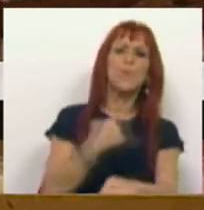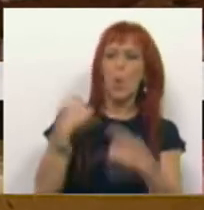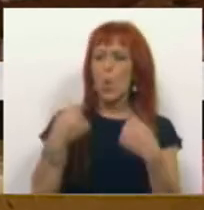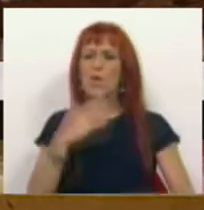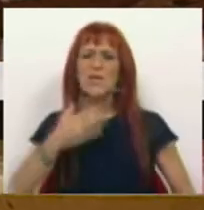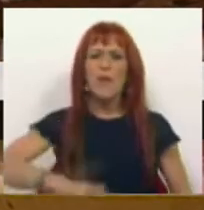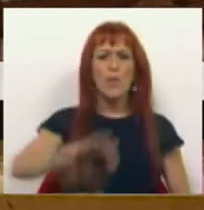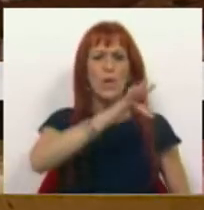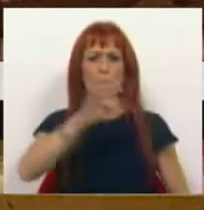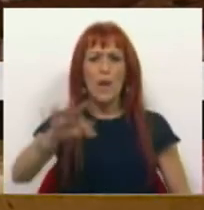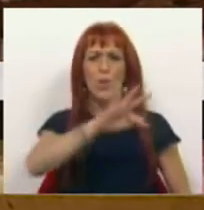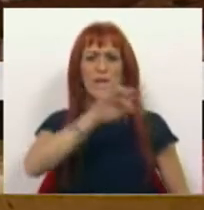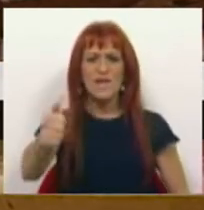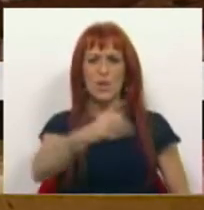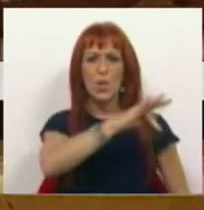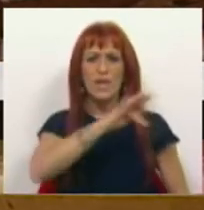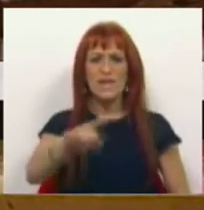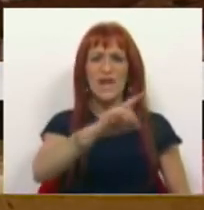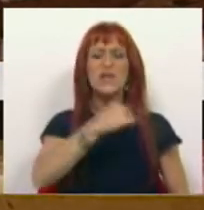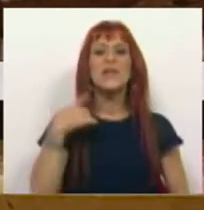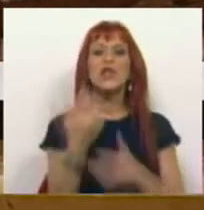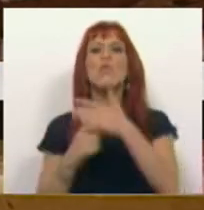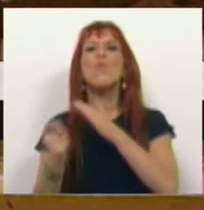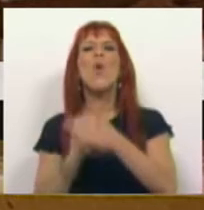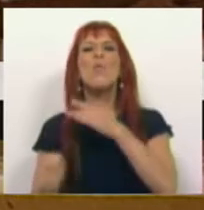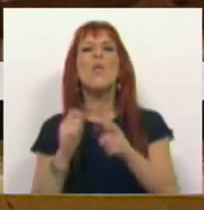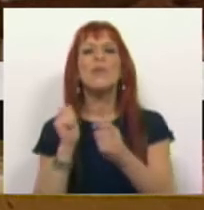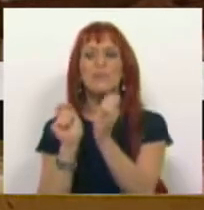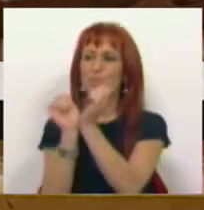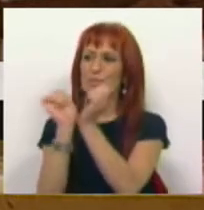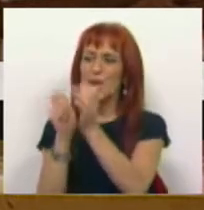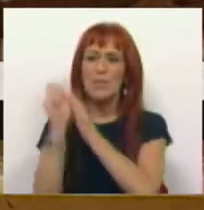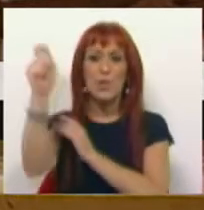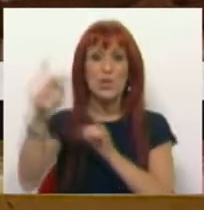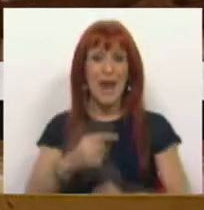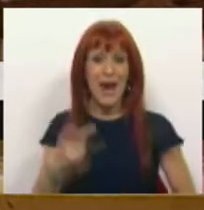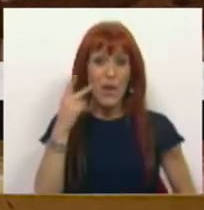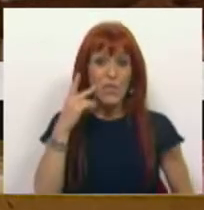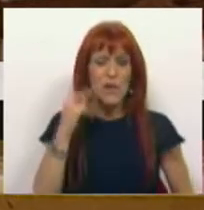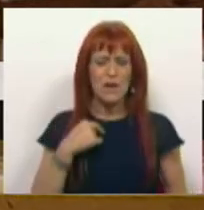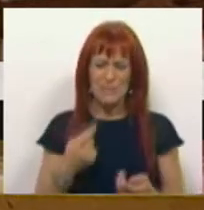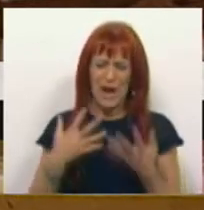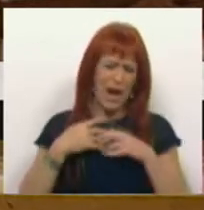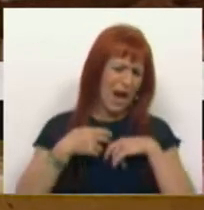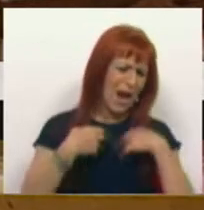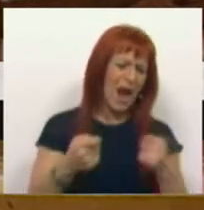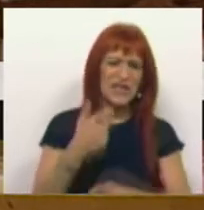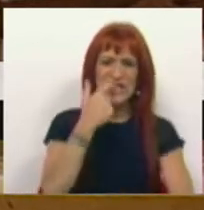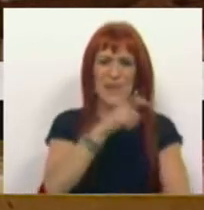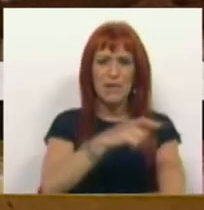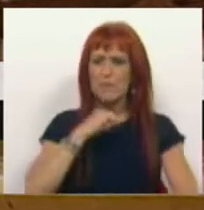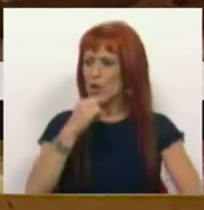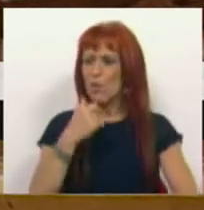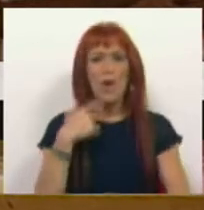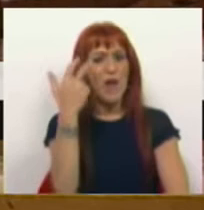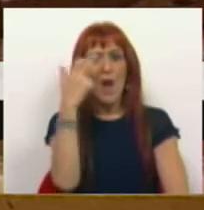hoje 44, 45 ou 46 anos de descontos para a Segurança Social. A vida foi consumida pela pedreira, mas ainda não